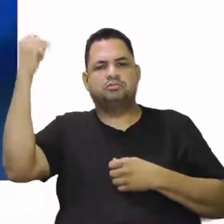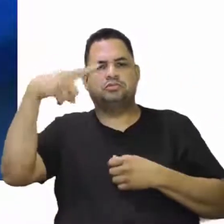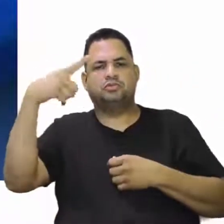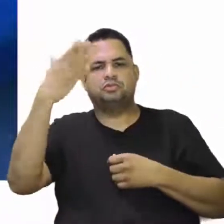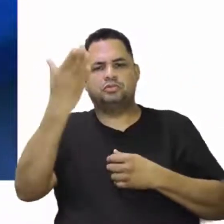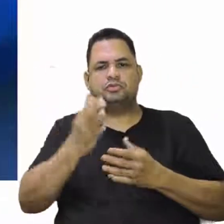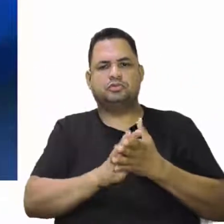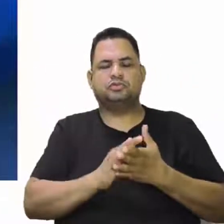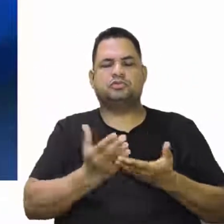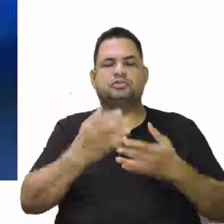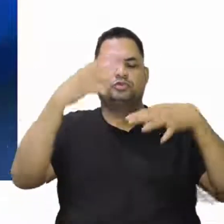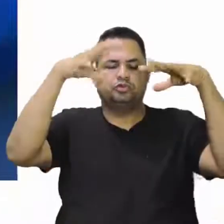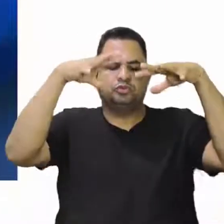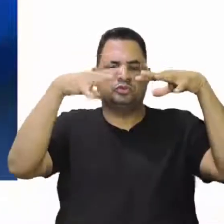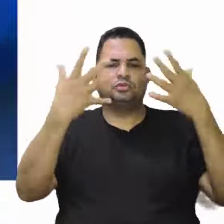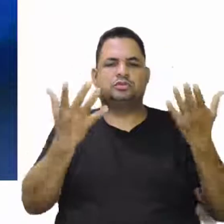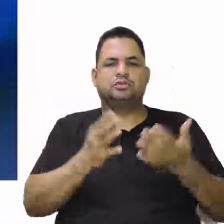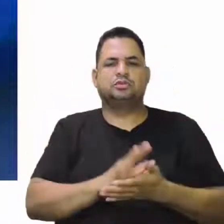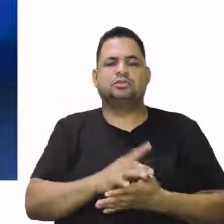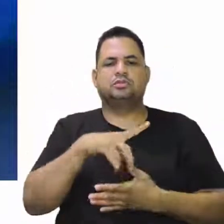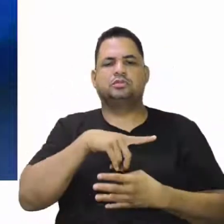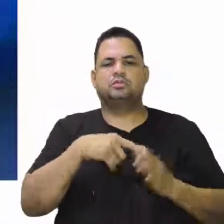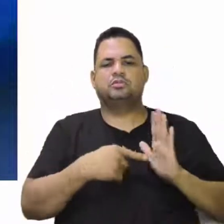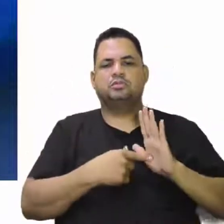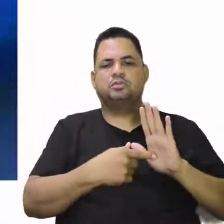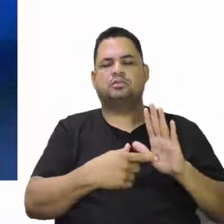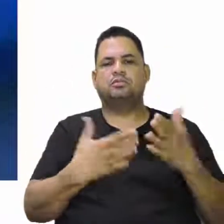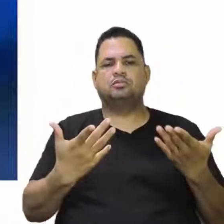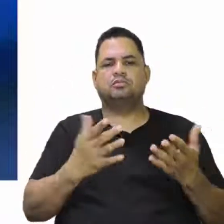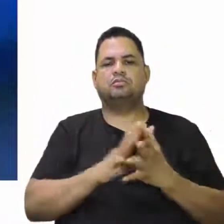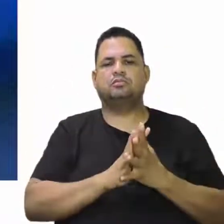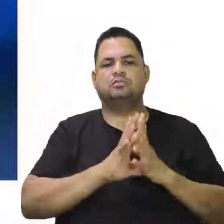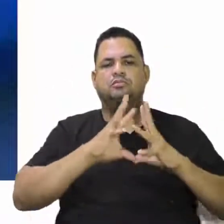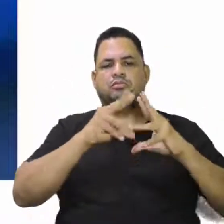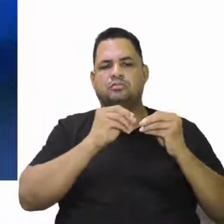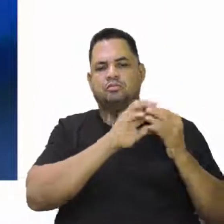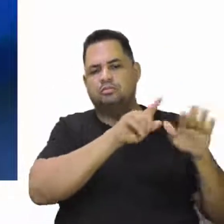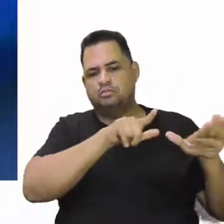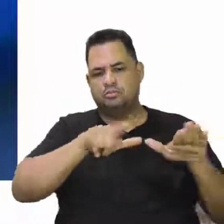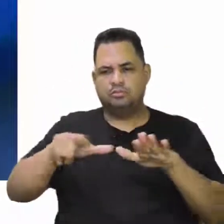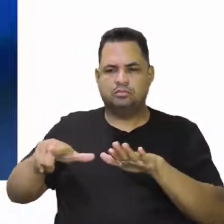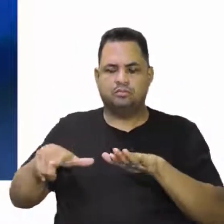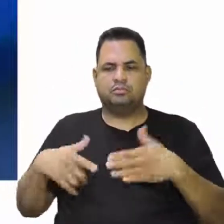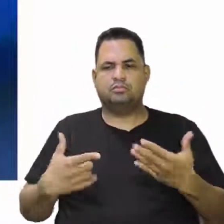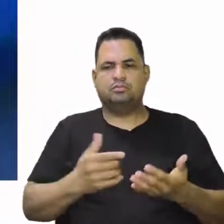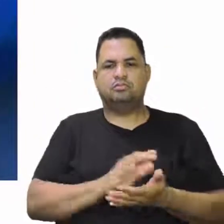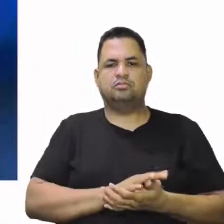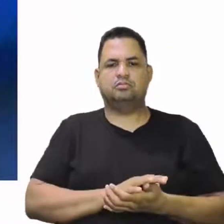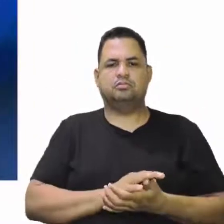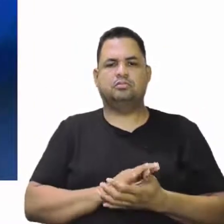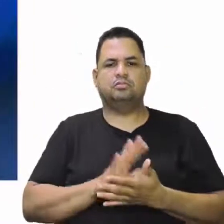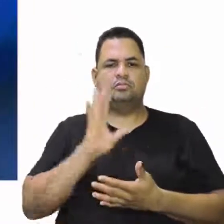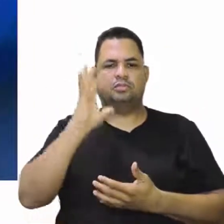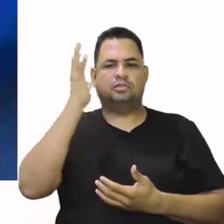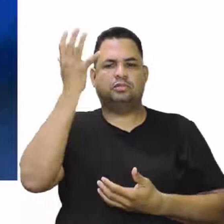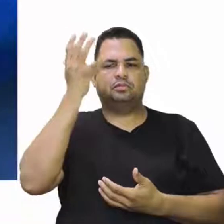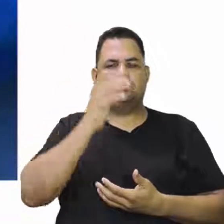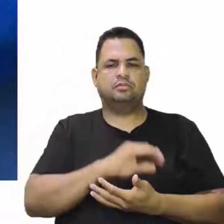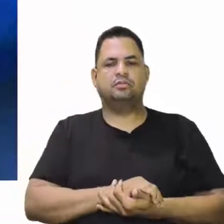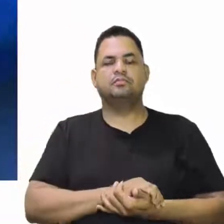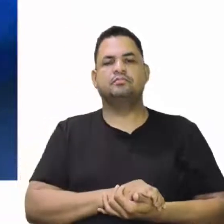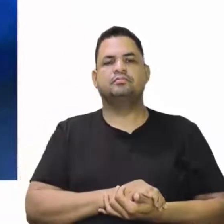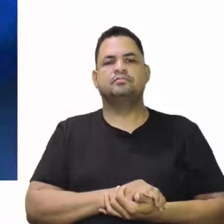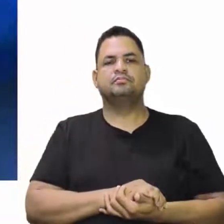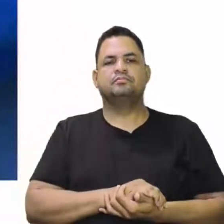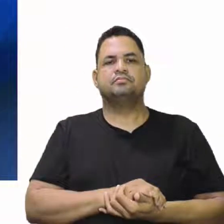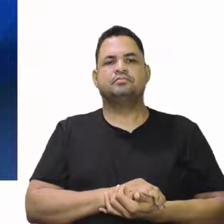e chuva de novo. Então ele vem ali mostrando para vocês toda a semana no tempo. E acaba que